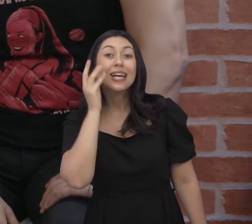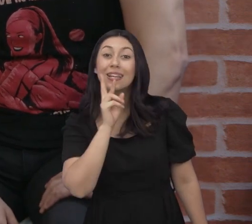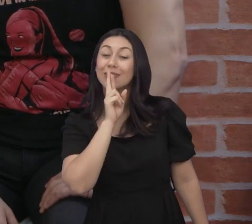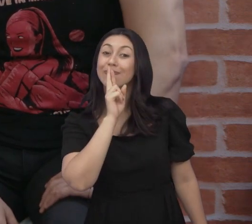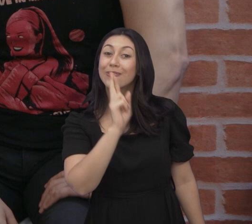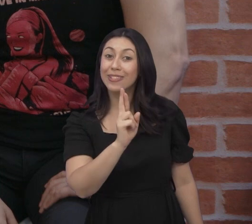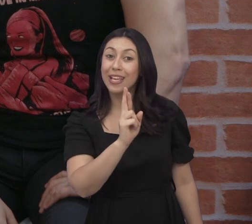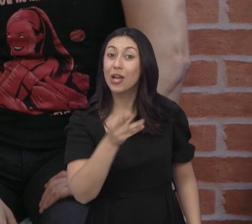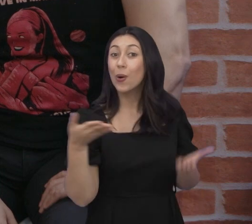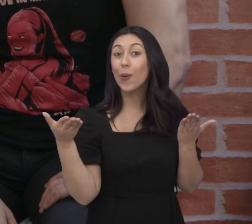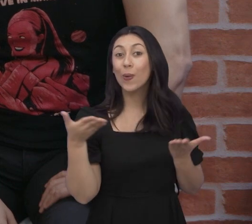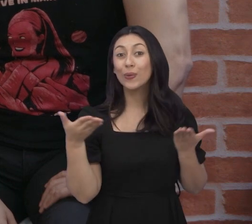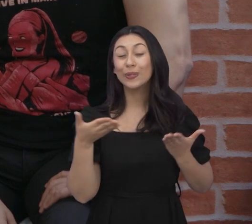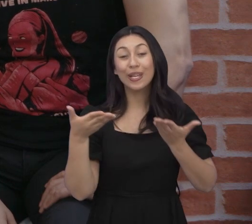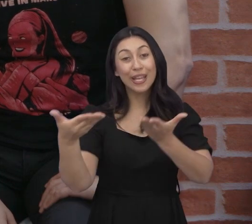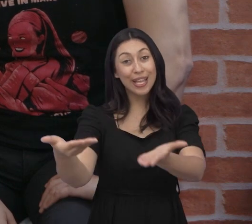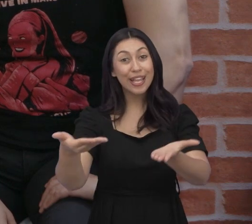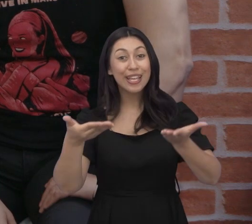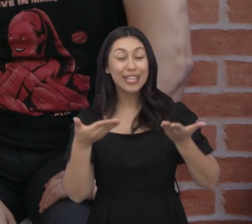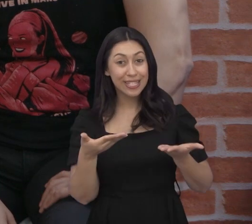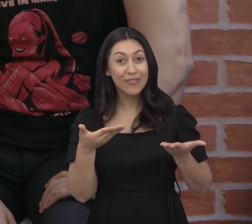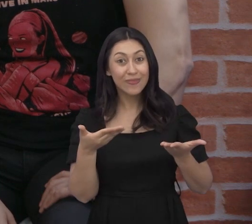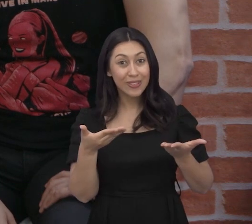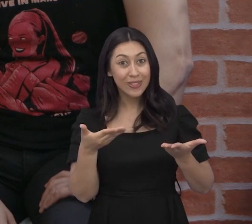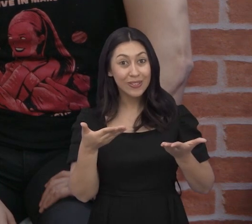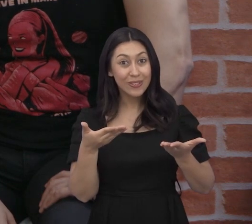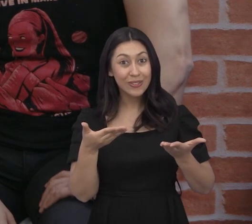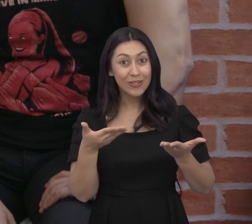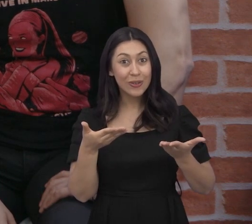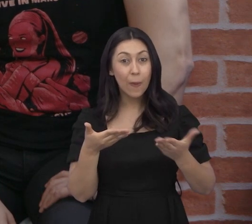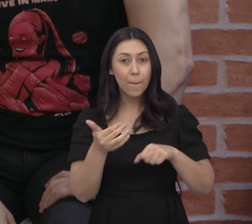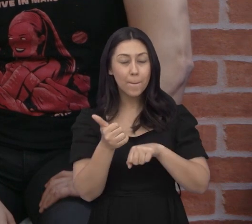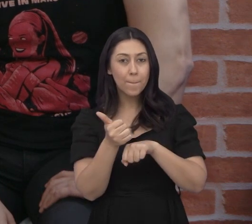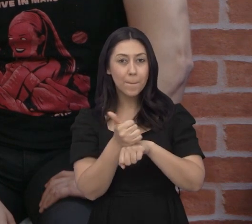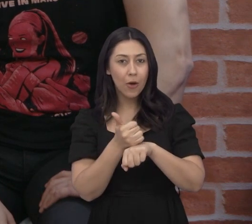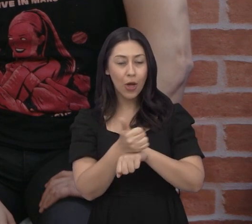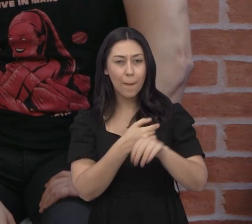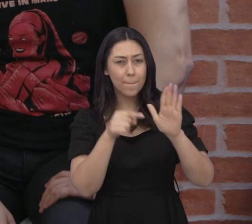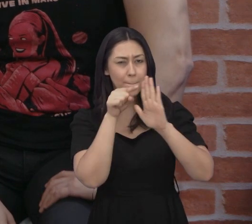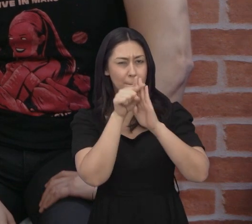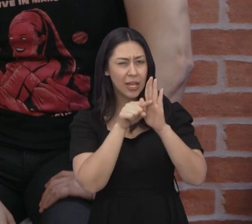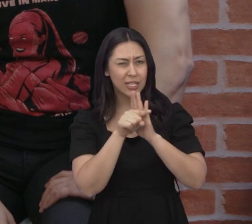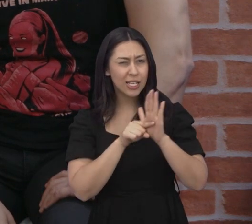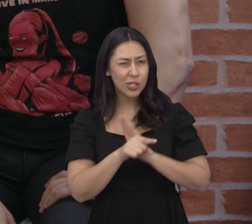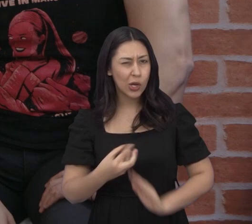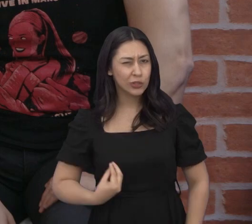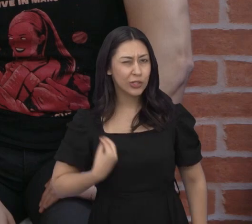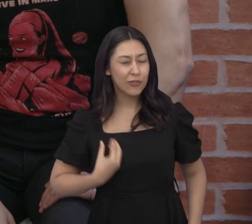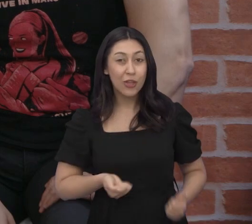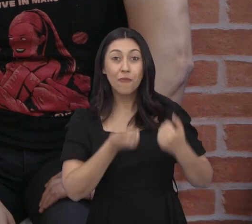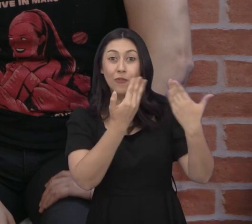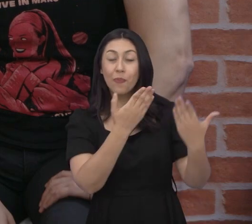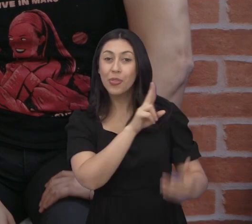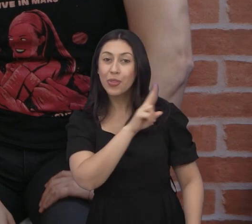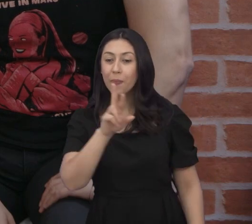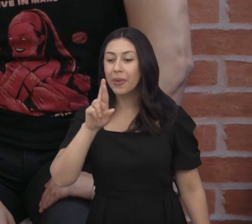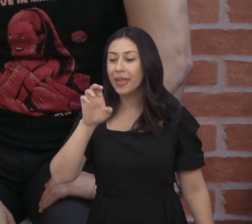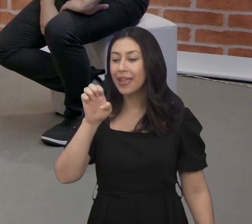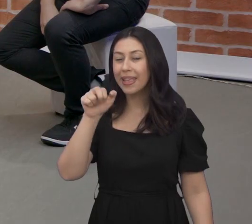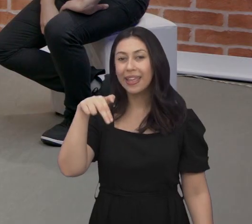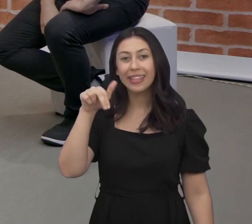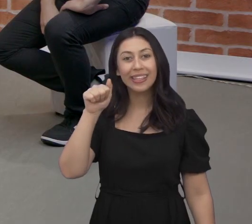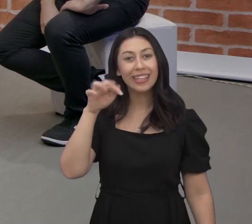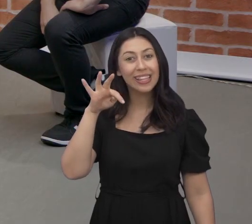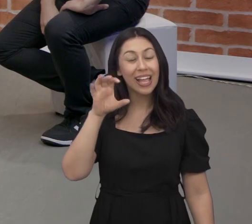responder nos últimos anos, viu? Hoje, a gente recebe aqui no Tá Ligado o ufólogo e pesquisador da vida extraterrestre, Renato